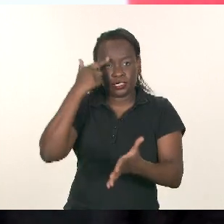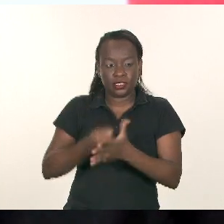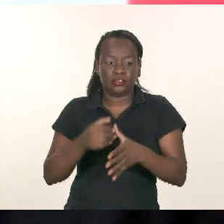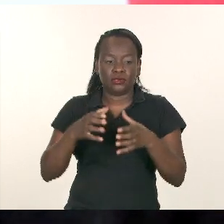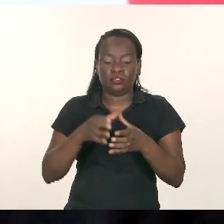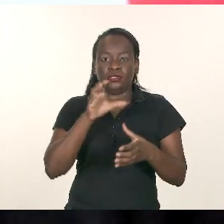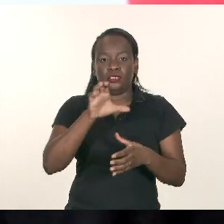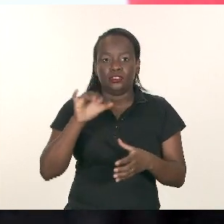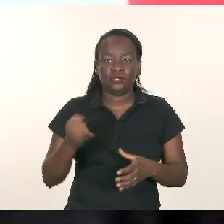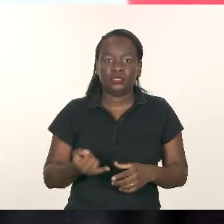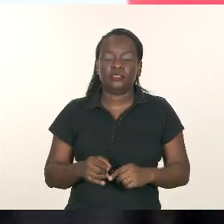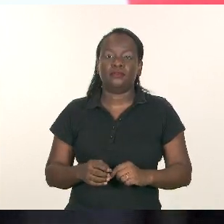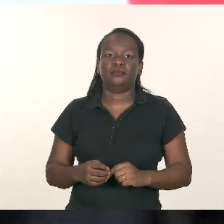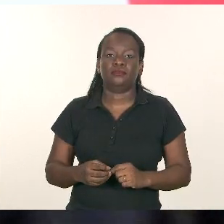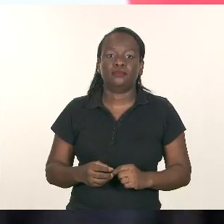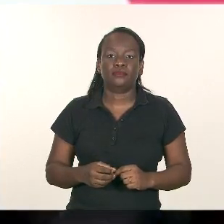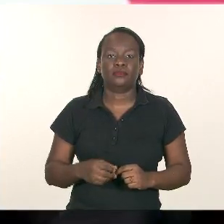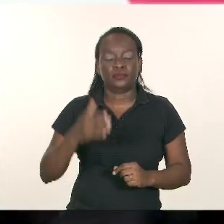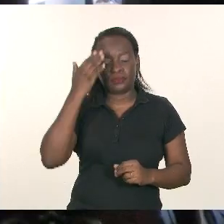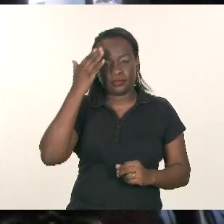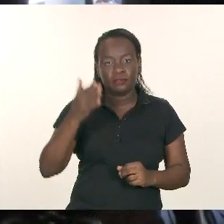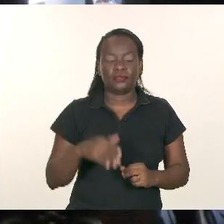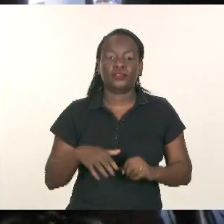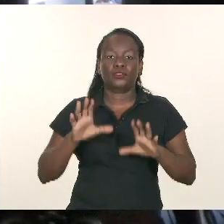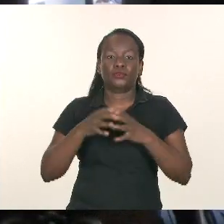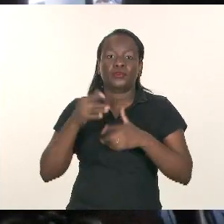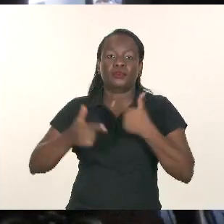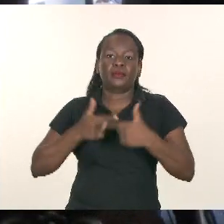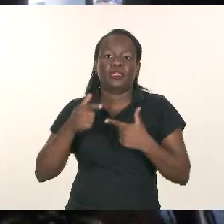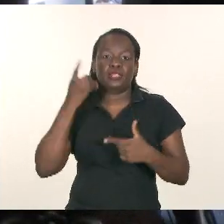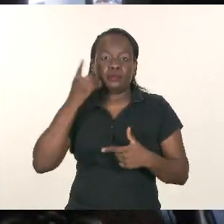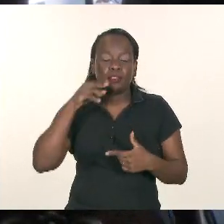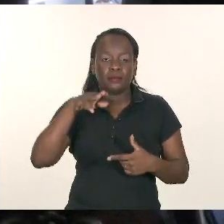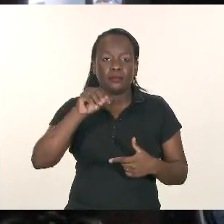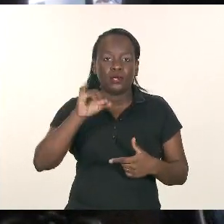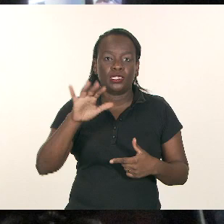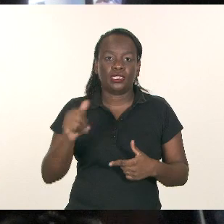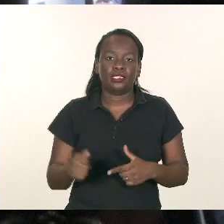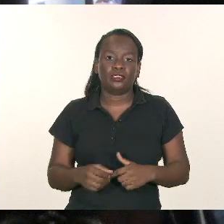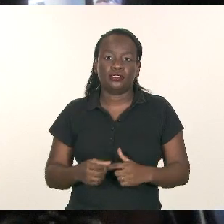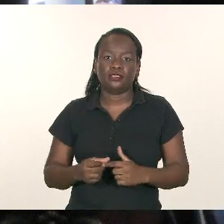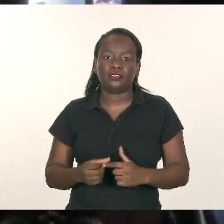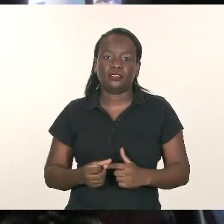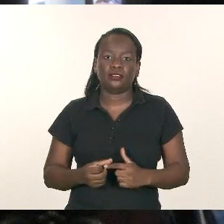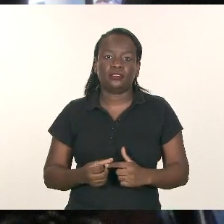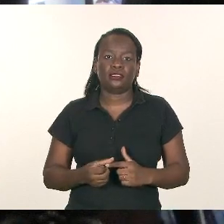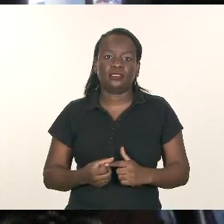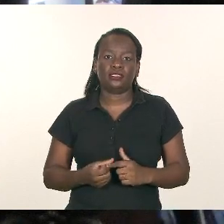Comissão de Constituição e Justiça. Obrigado. Pela Comissão de Trabalho, deputada Mônica.